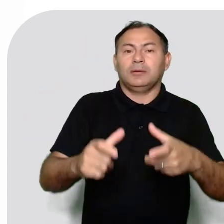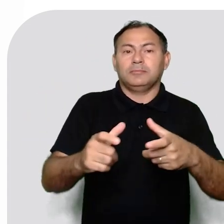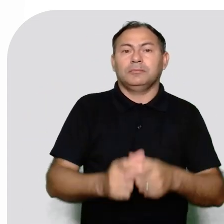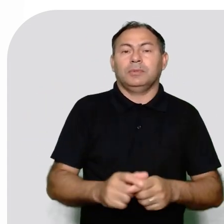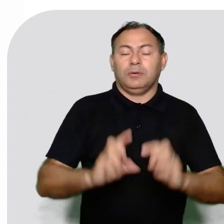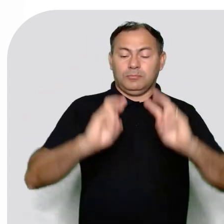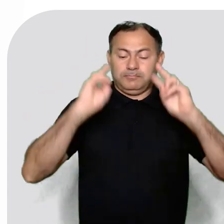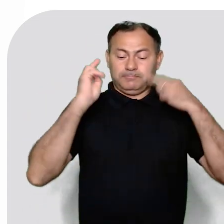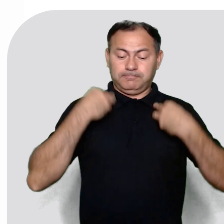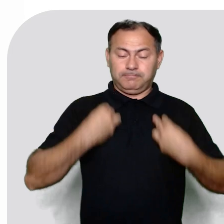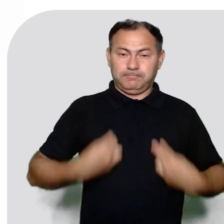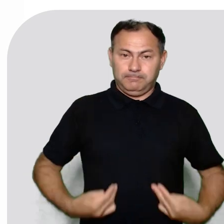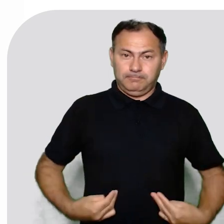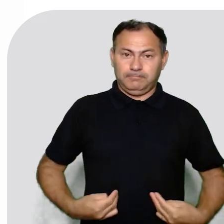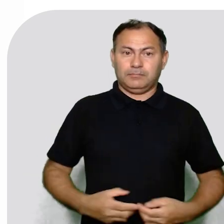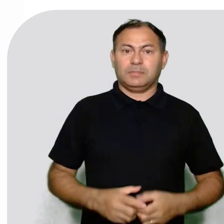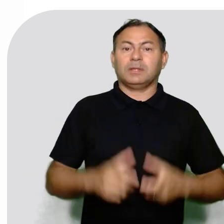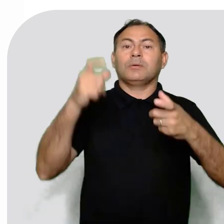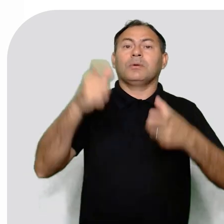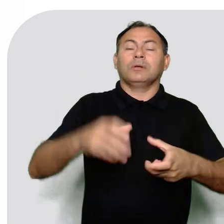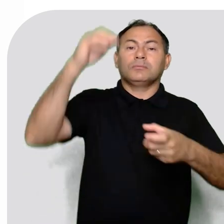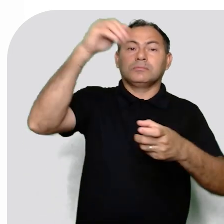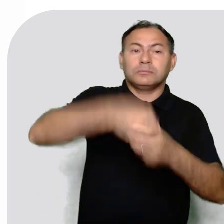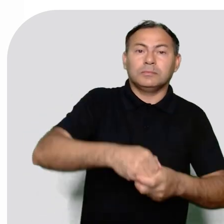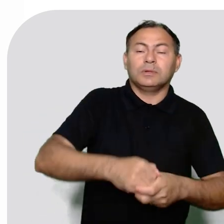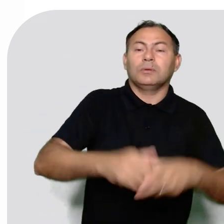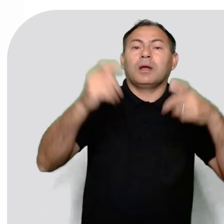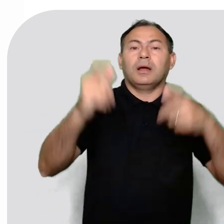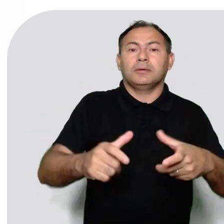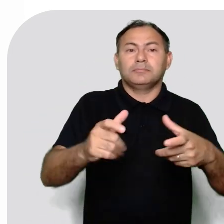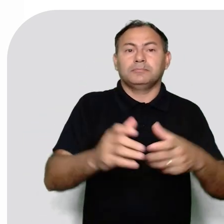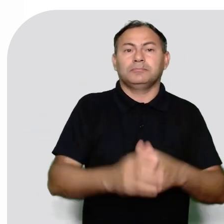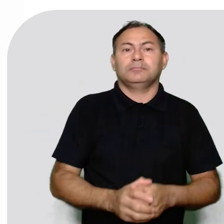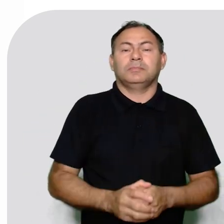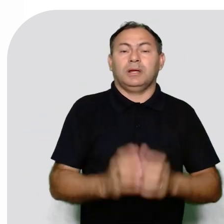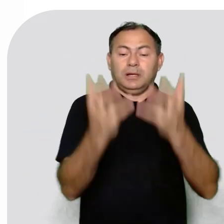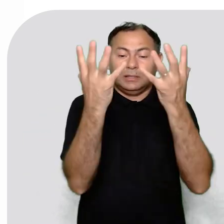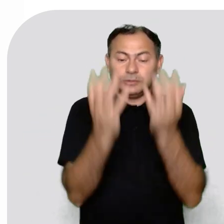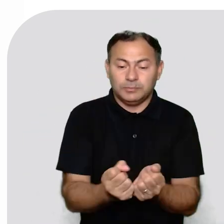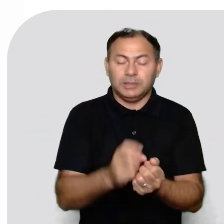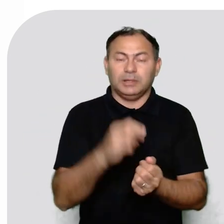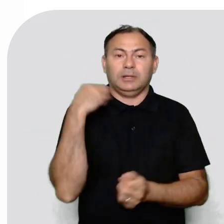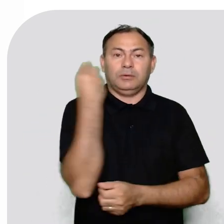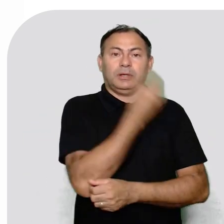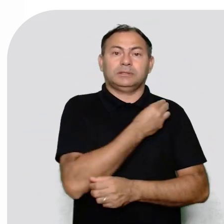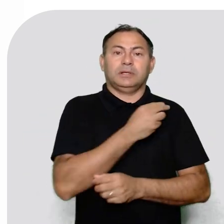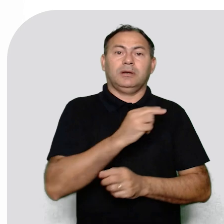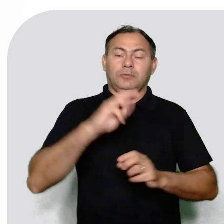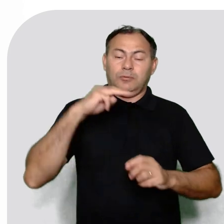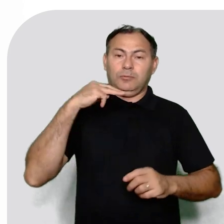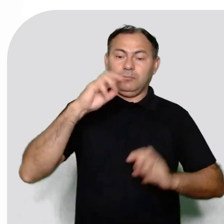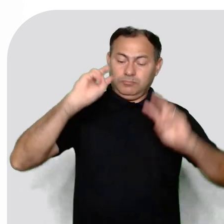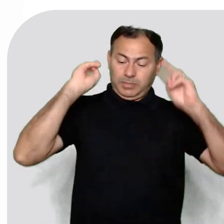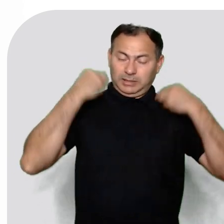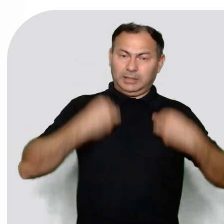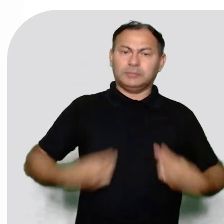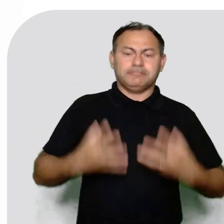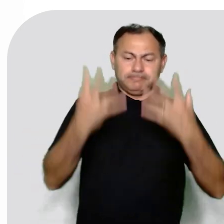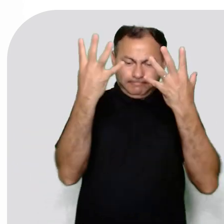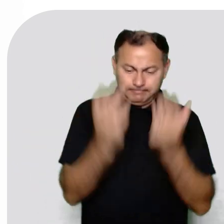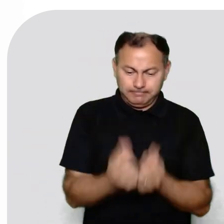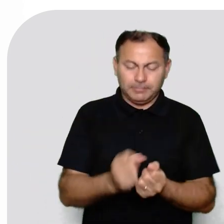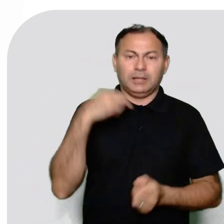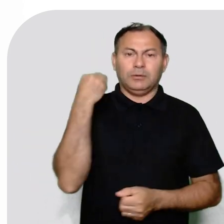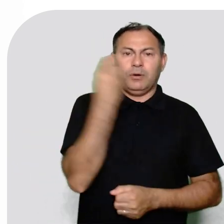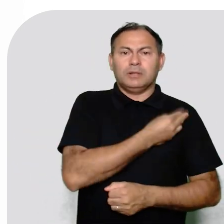lugar de humildade, nos coloca num lugar de assumir a nossa humanidade. E assumindo